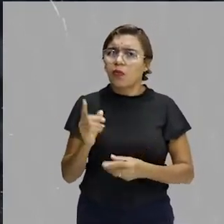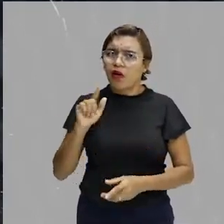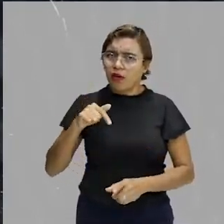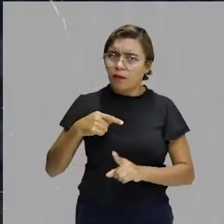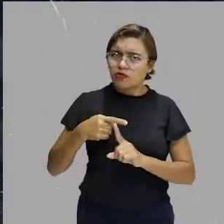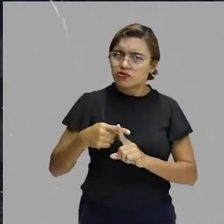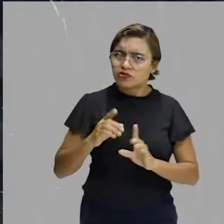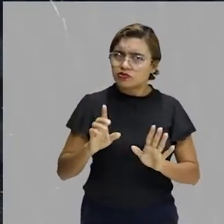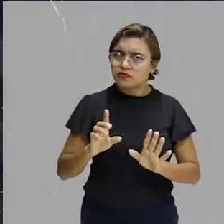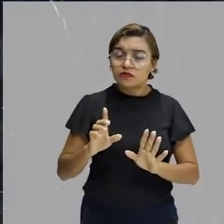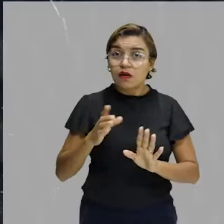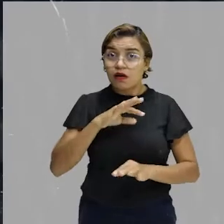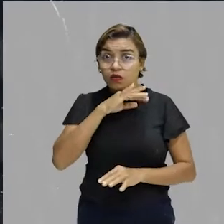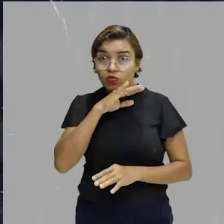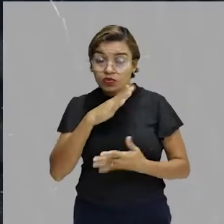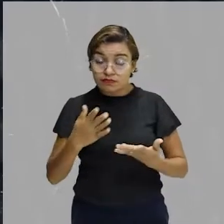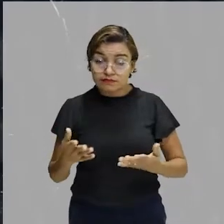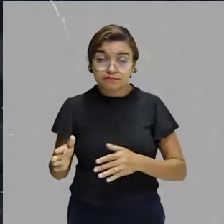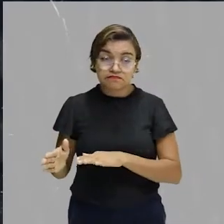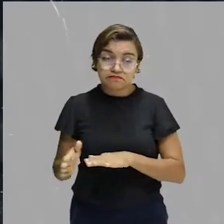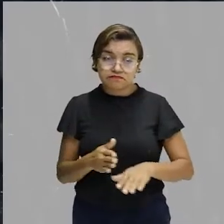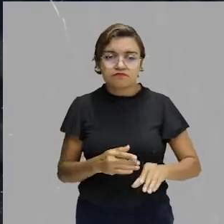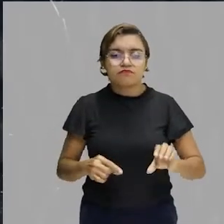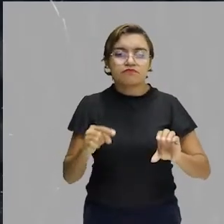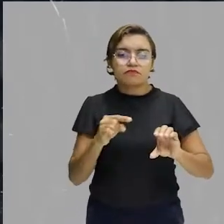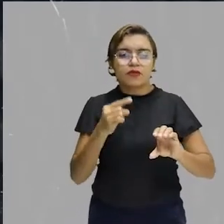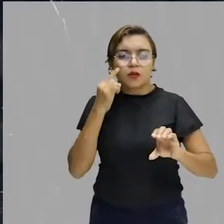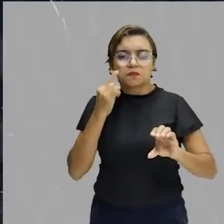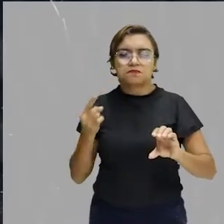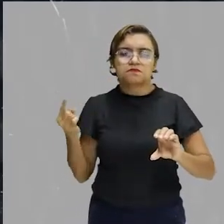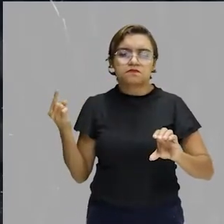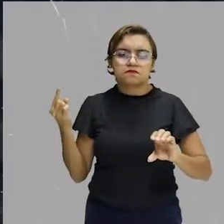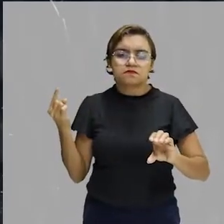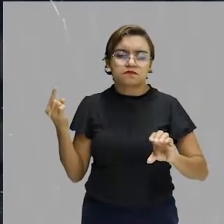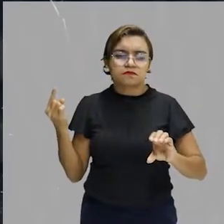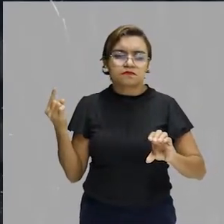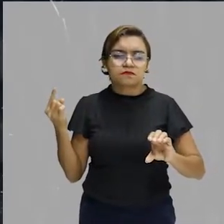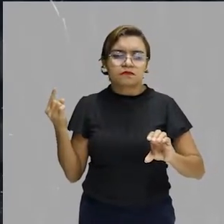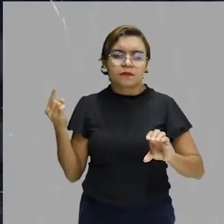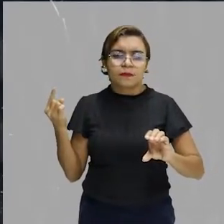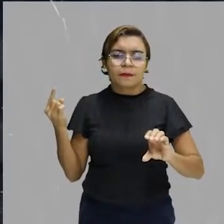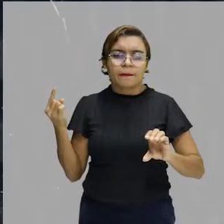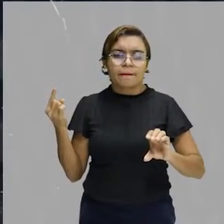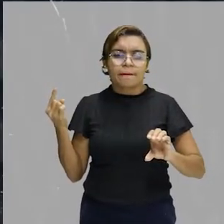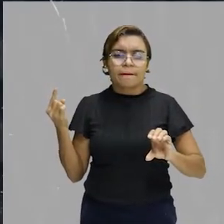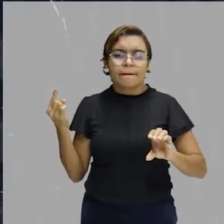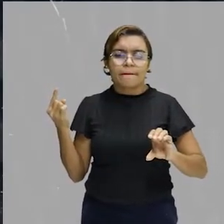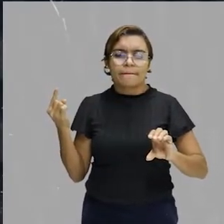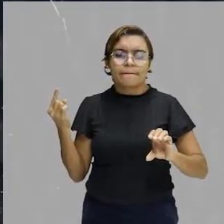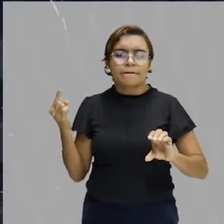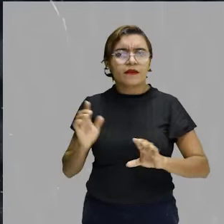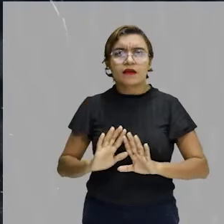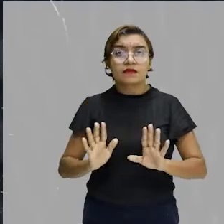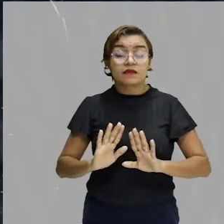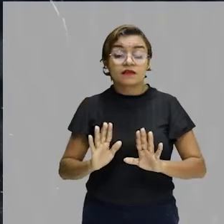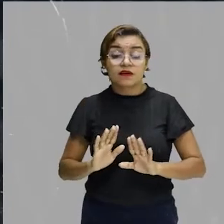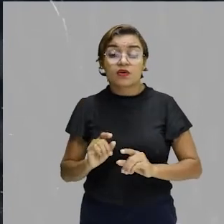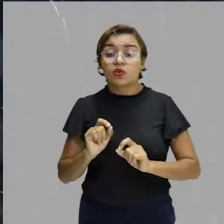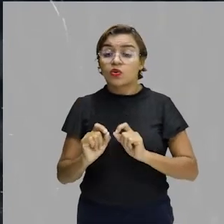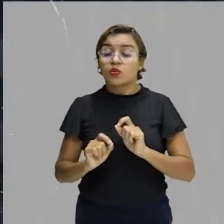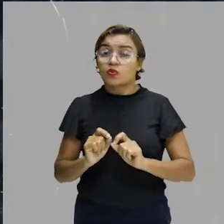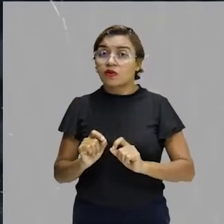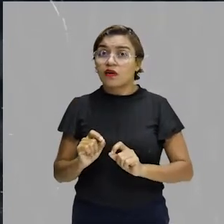positivo. Letra C, é vantagem a ampliação do volume da emissão de poluentes emitidos? Claro que não, isso é uma das